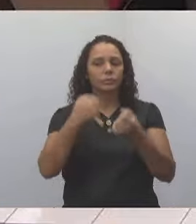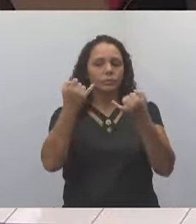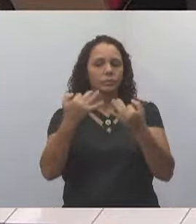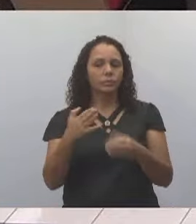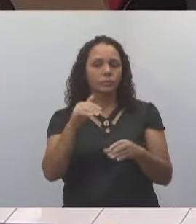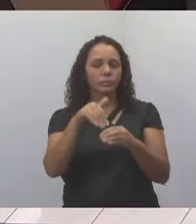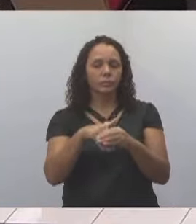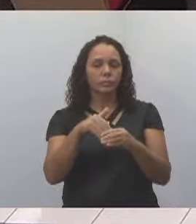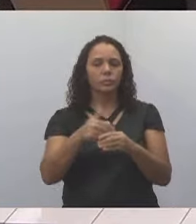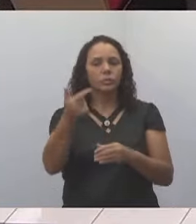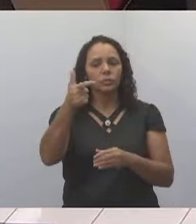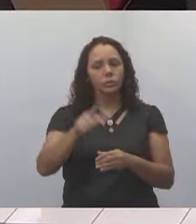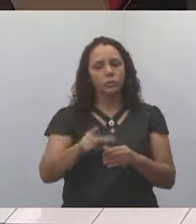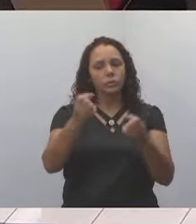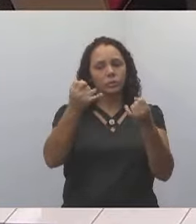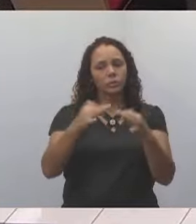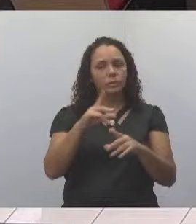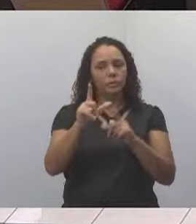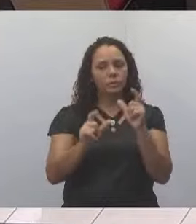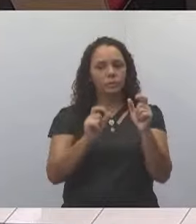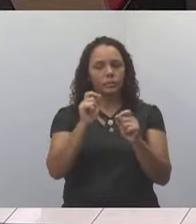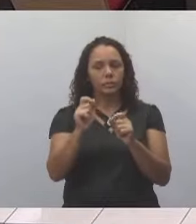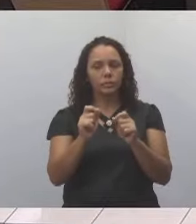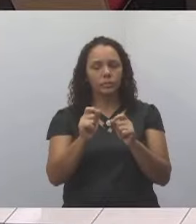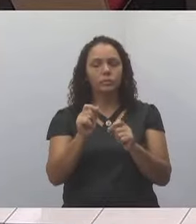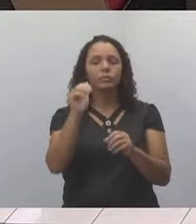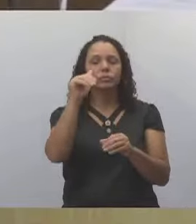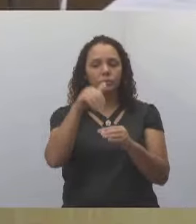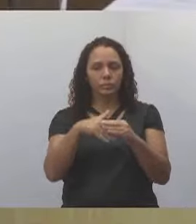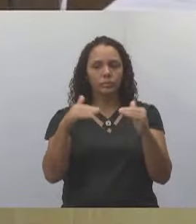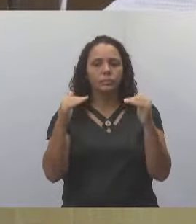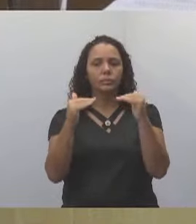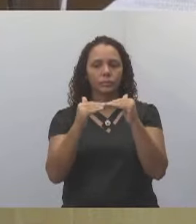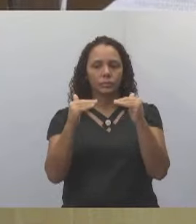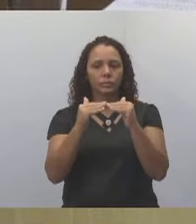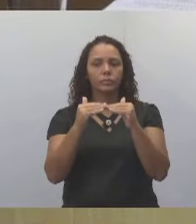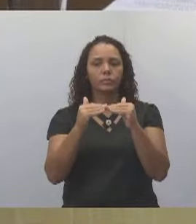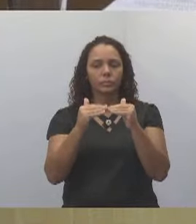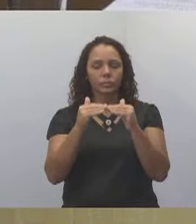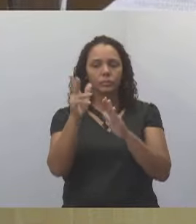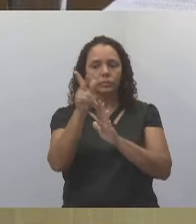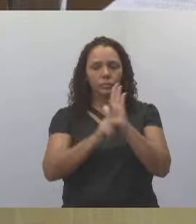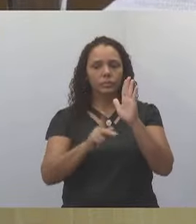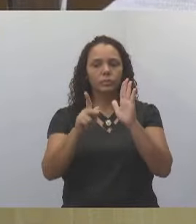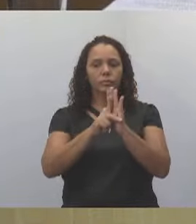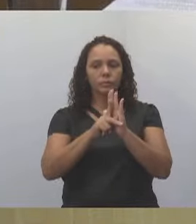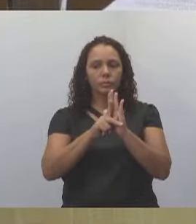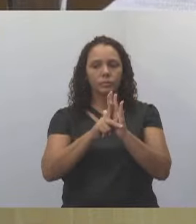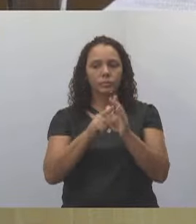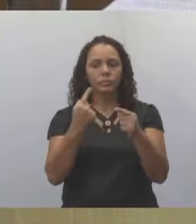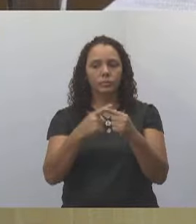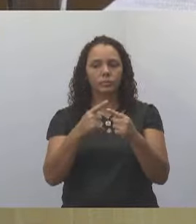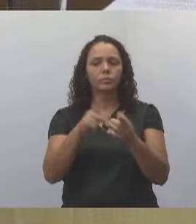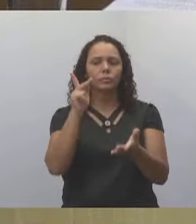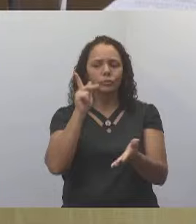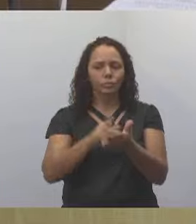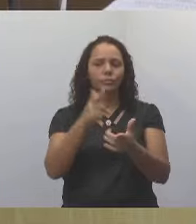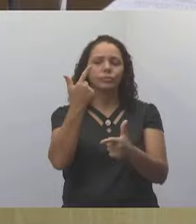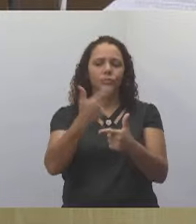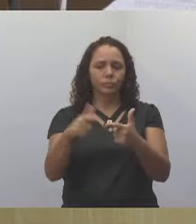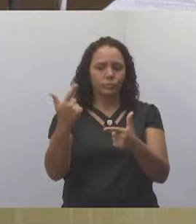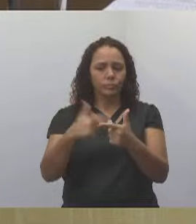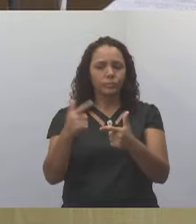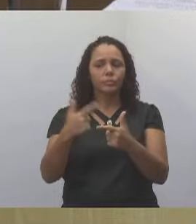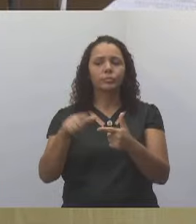voto, novamente eu falo que eu estarei votando favoravelmente, né, esse projeto, porque realmente é um problema